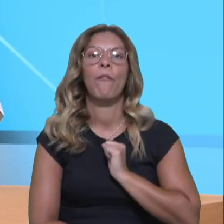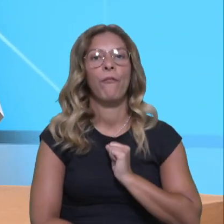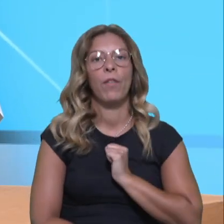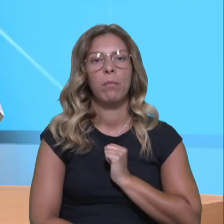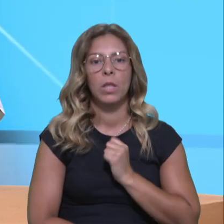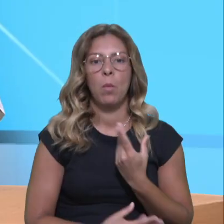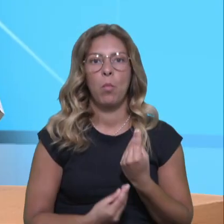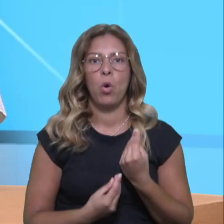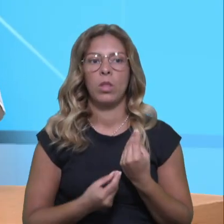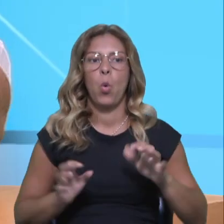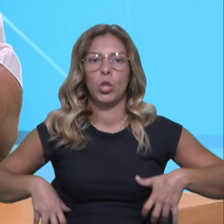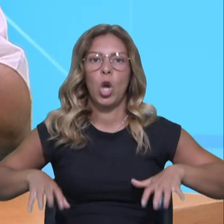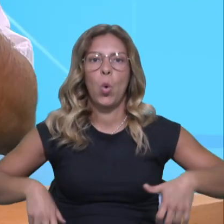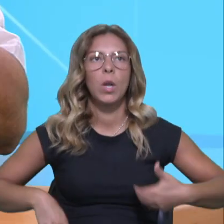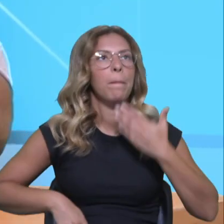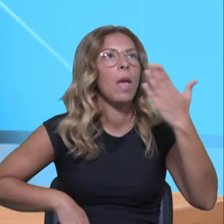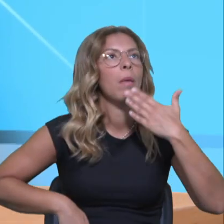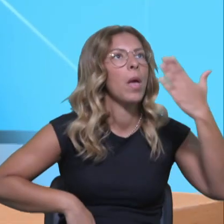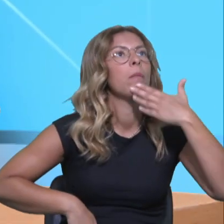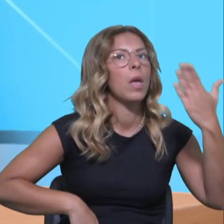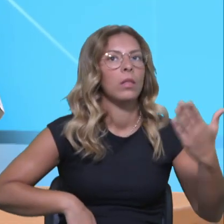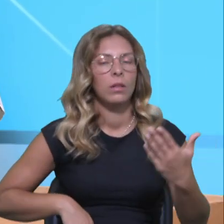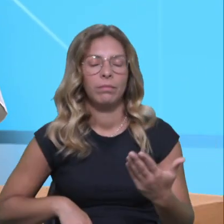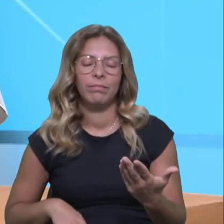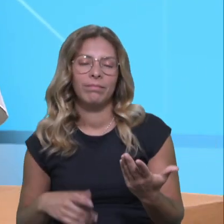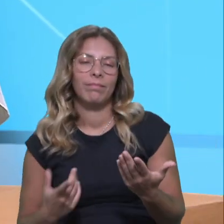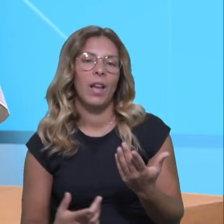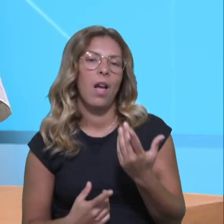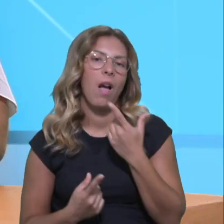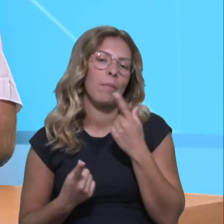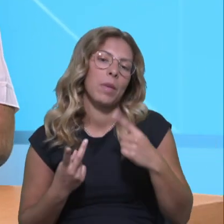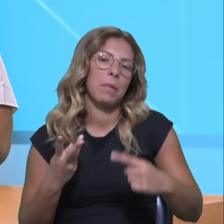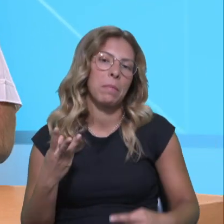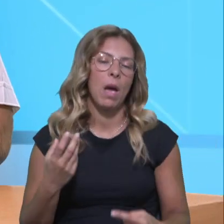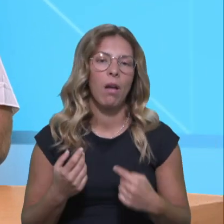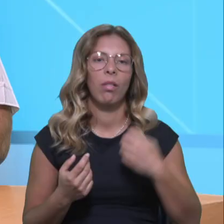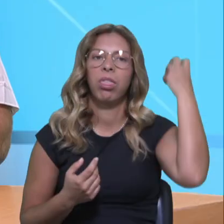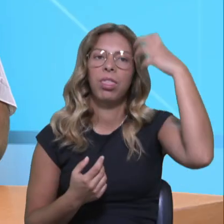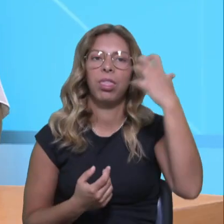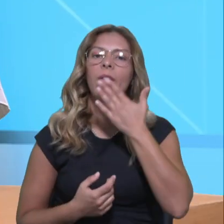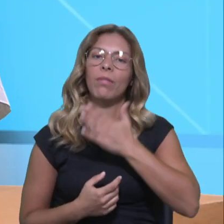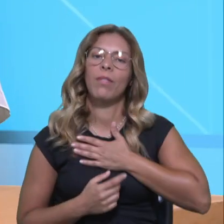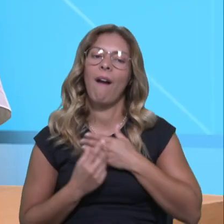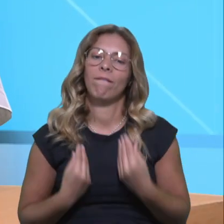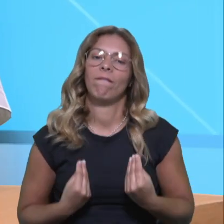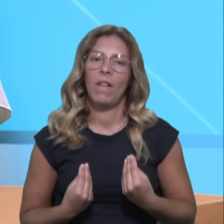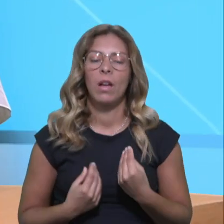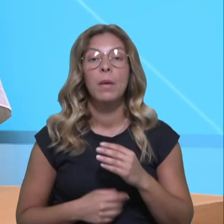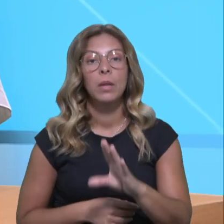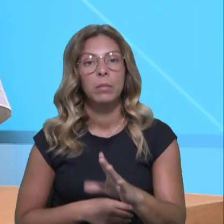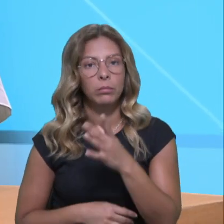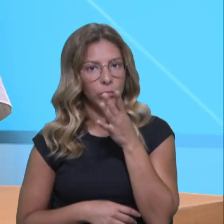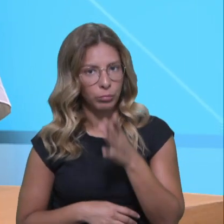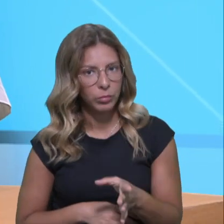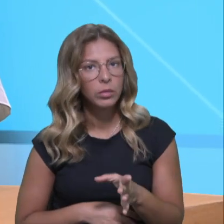egoístas a pedir. Procuramos muitas vezes só os nossos prazeres. Qualquer dos modos, eu diria que